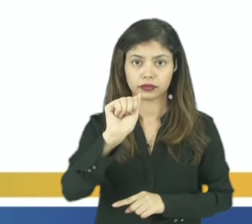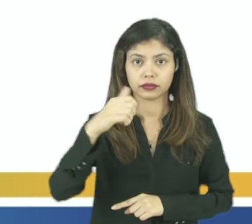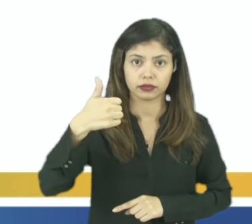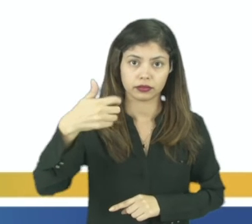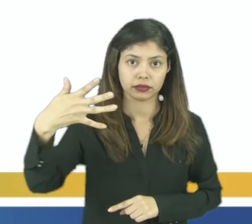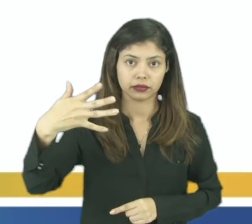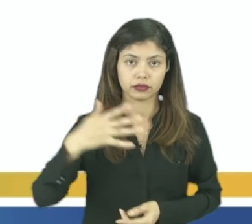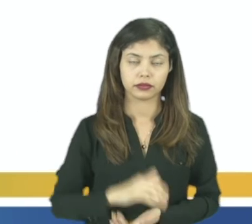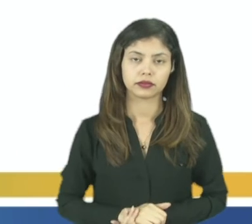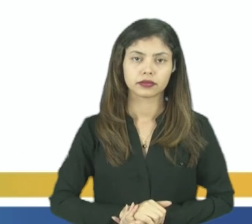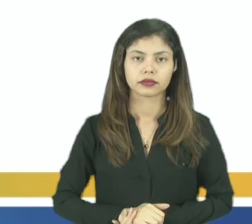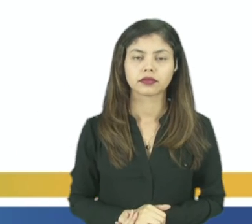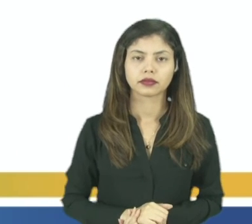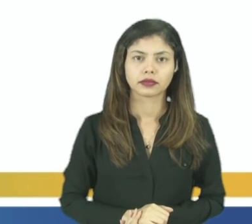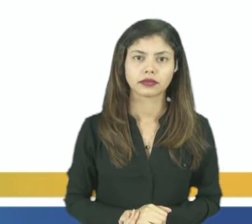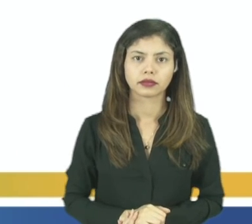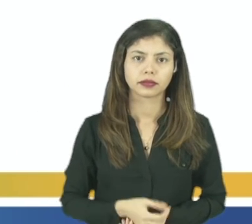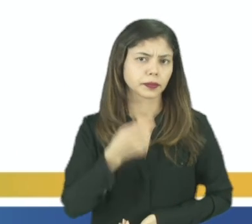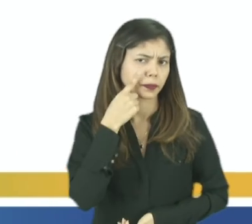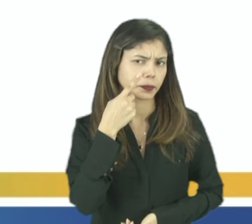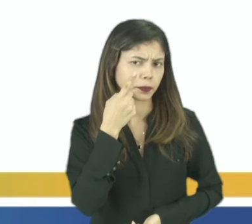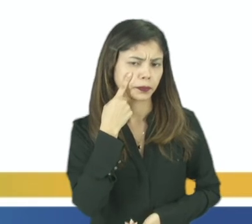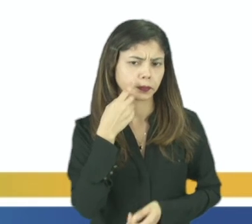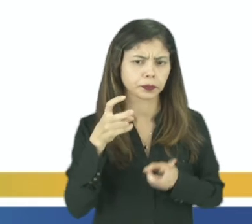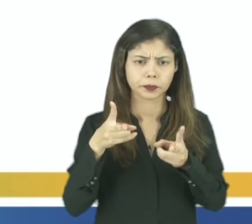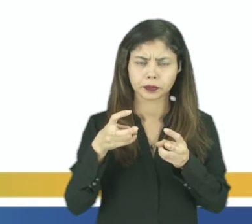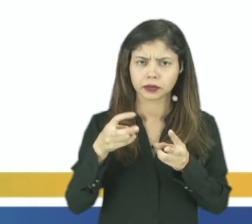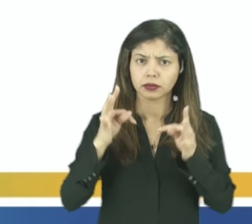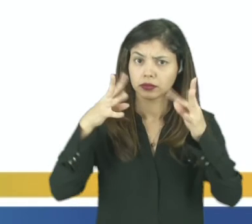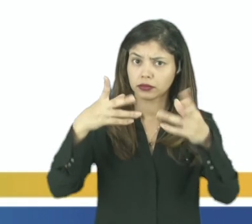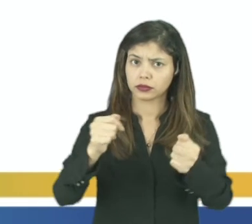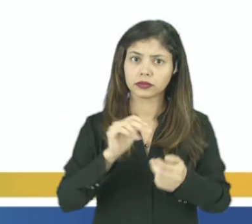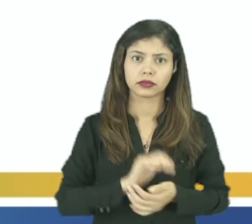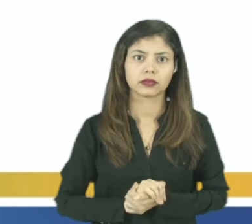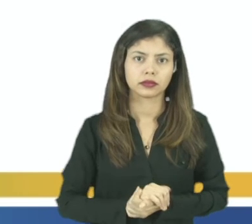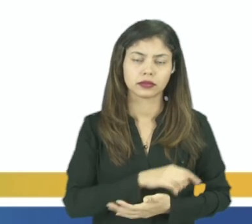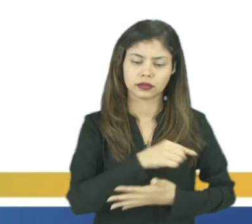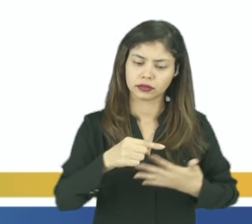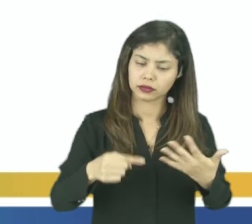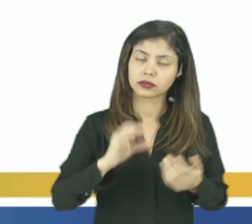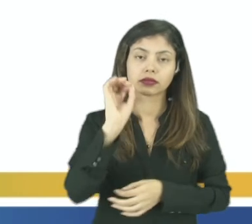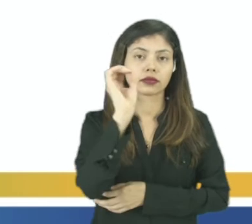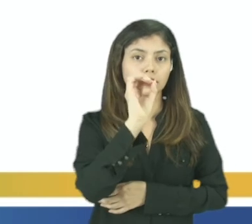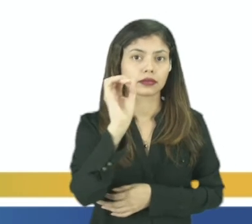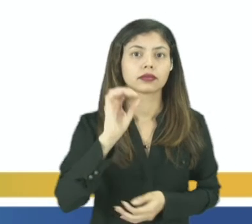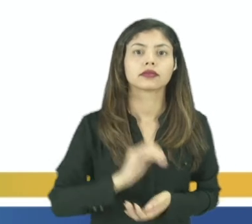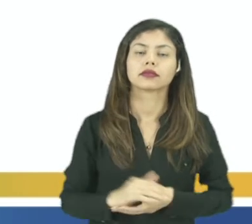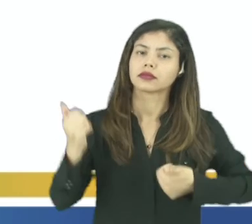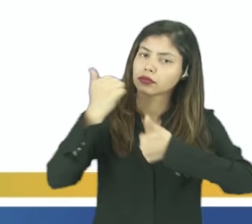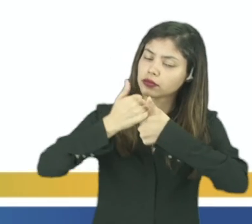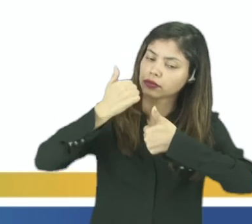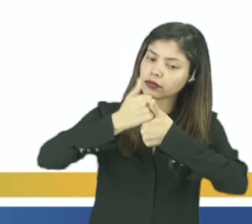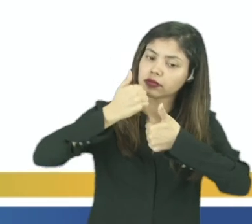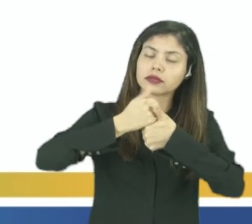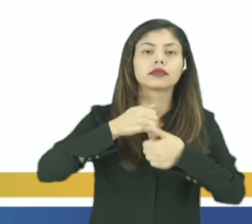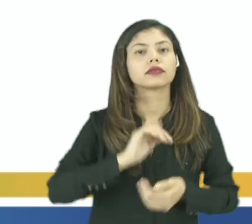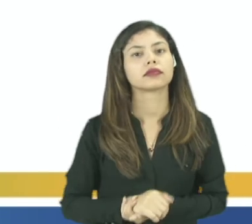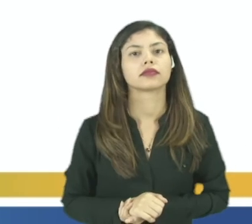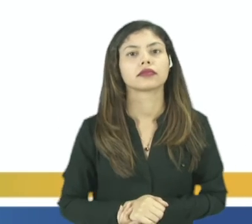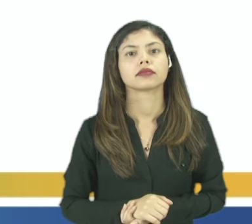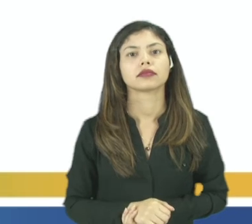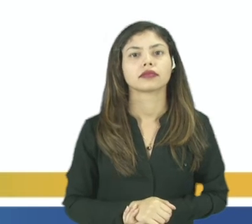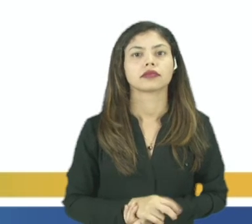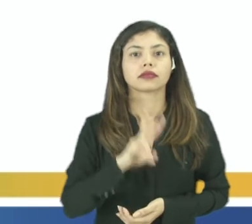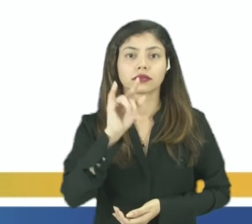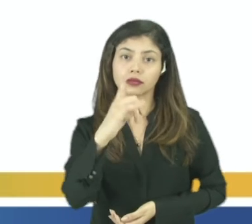vezes A14. Então, verifique que tem toda essa parte de zero. Substituindo, nós vamos